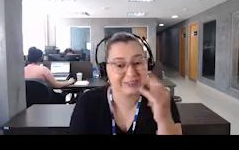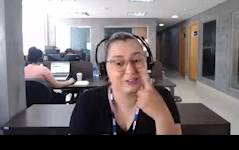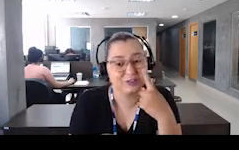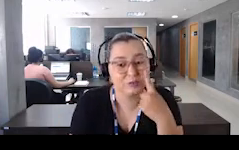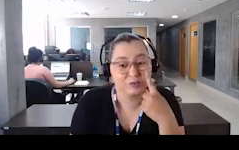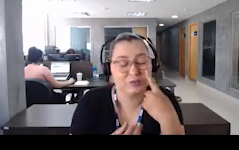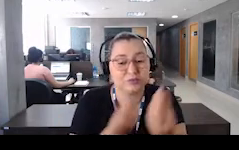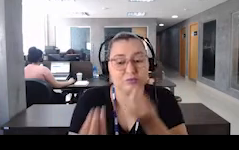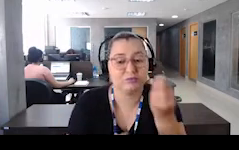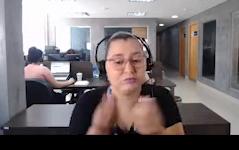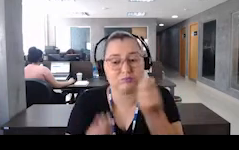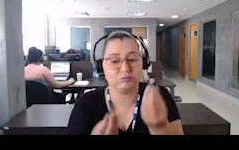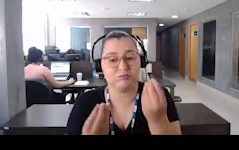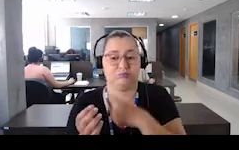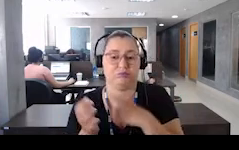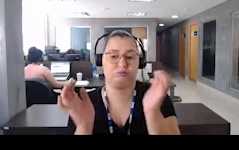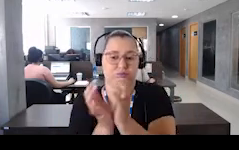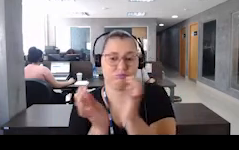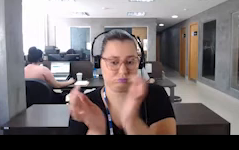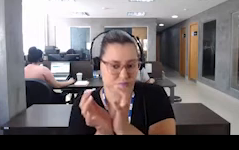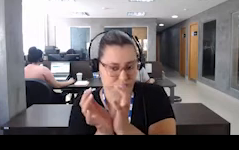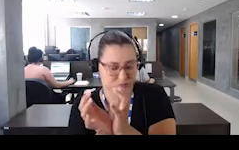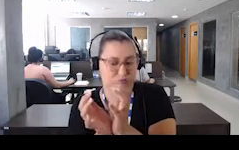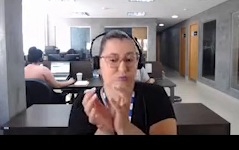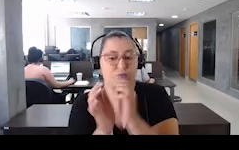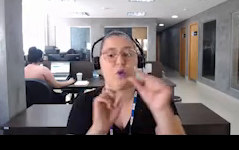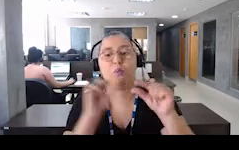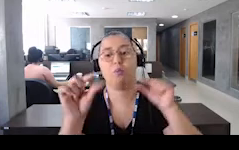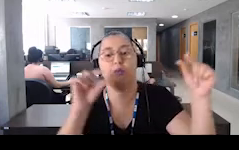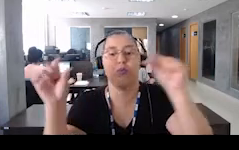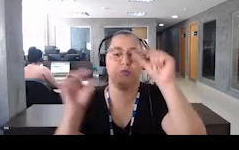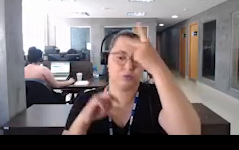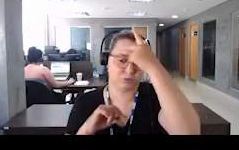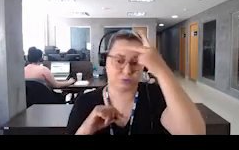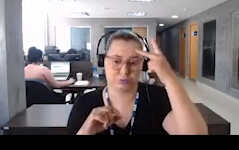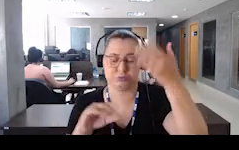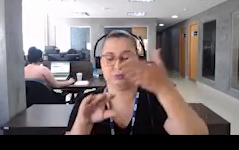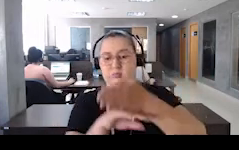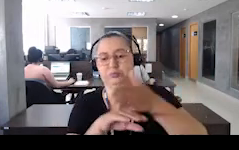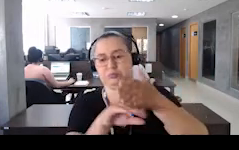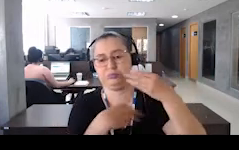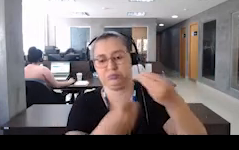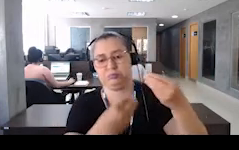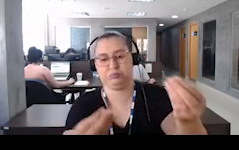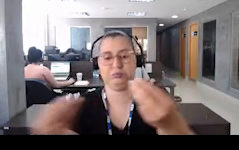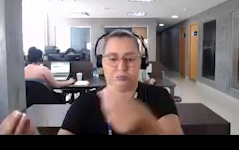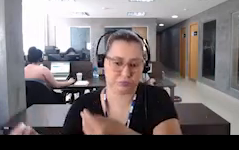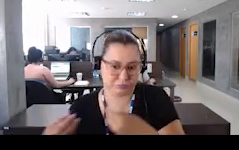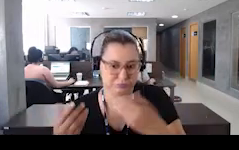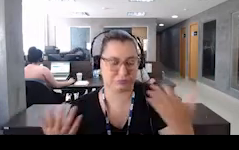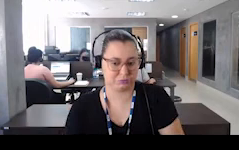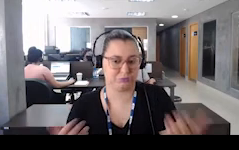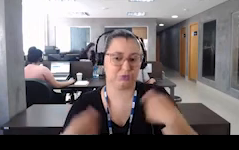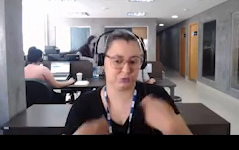for verificar o andamento aqui, né, da turma, a gente viu que poucas pessoas entregaram, certo? Então, por isso que a